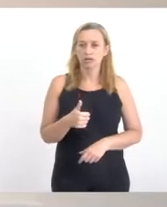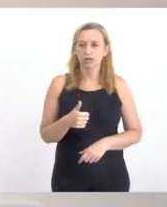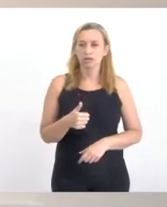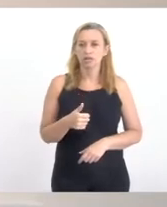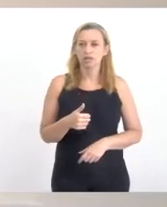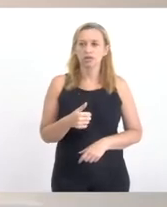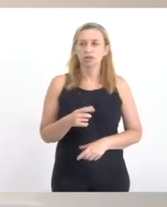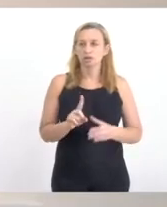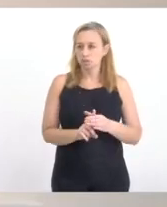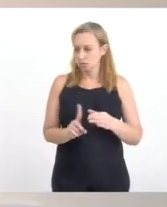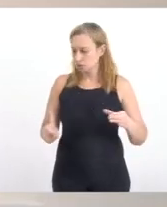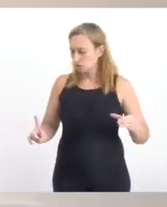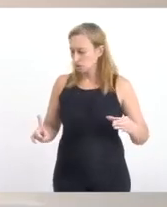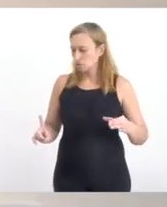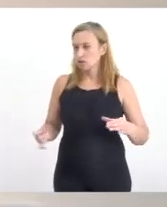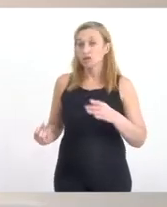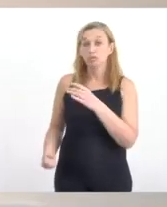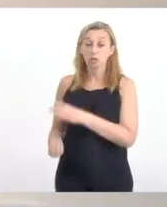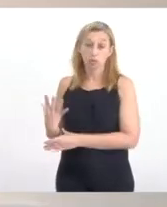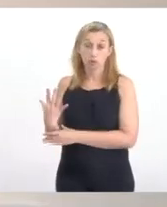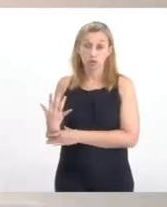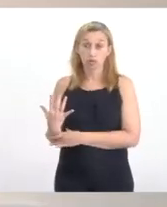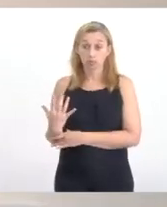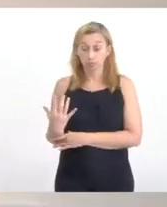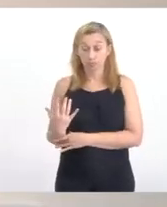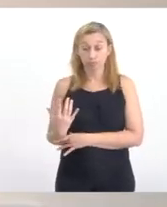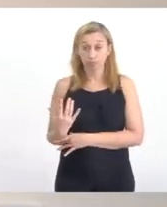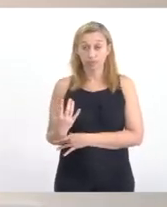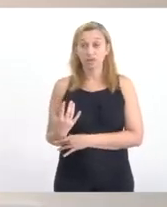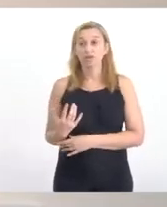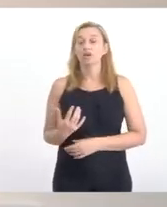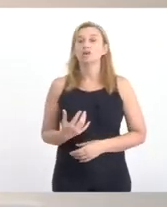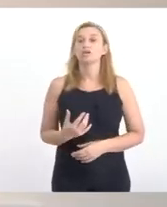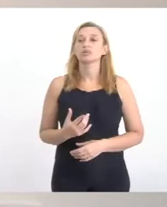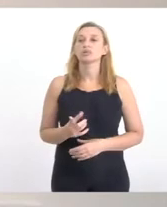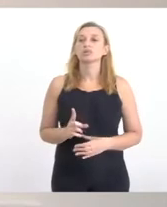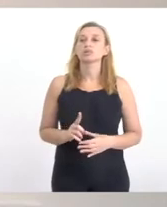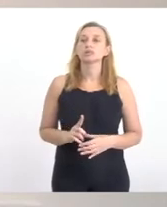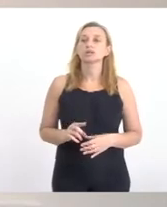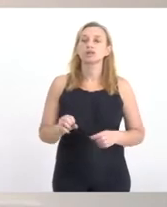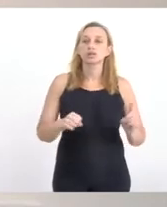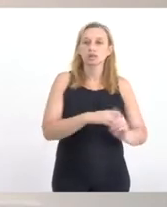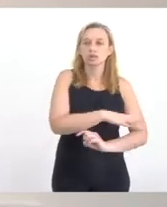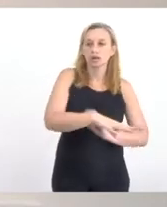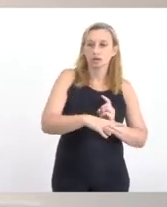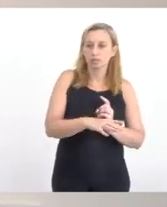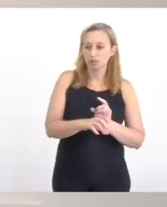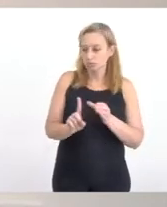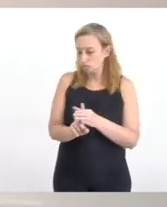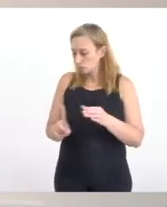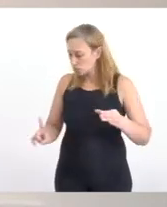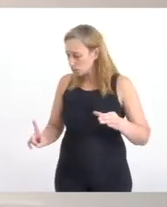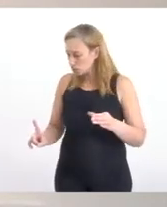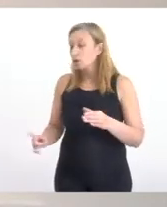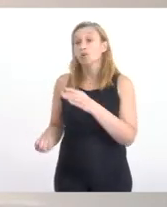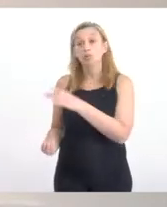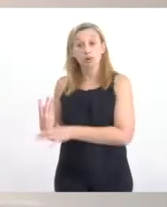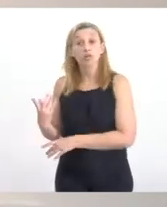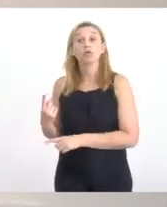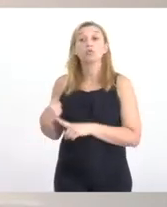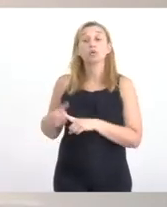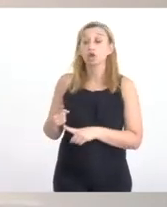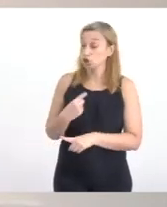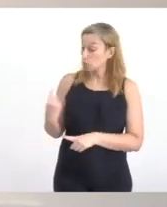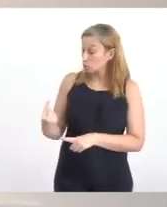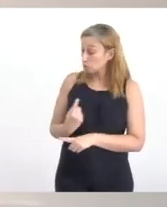chamou do isolamento produtivo é né estamos nosso isolamento social é um isolamento produtivo porque